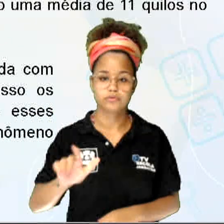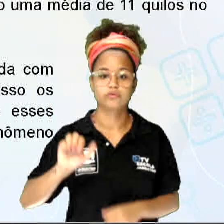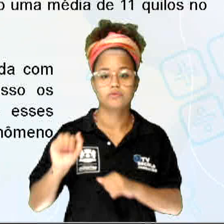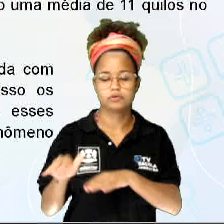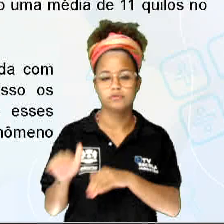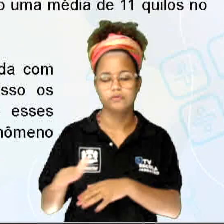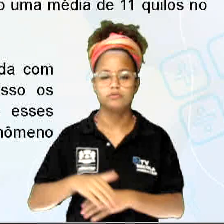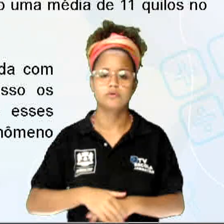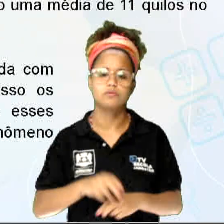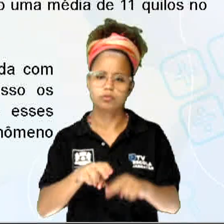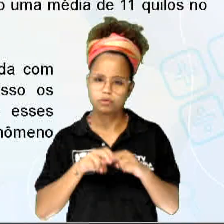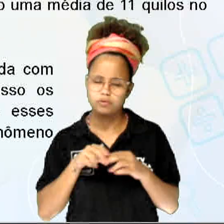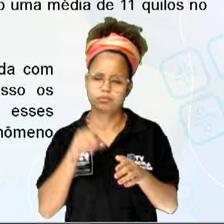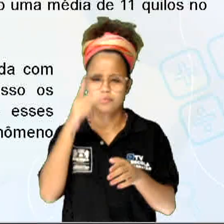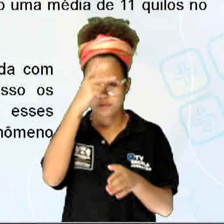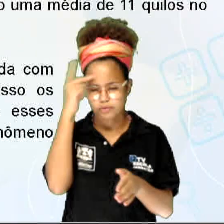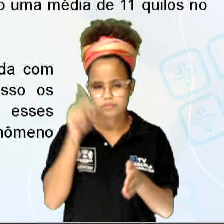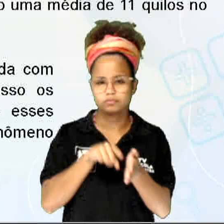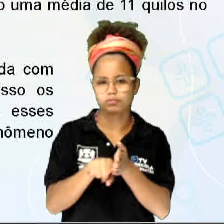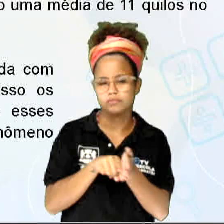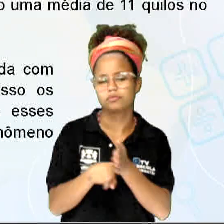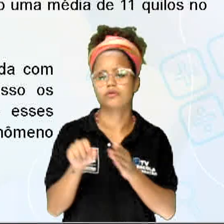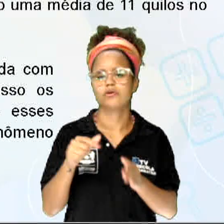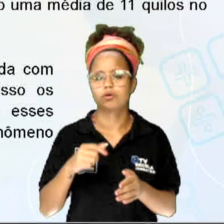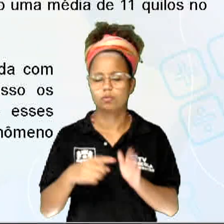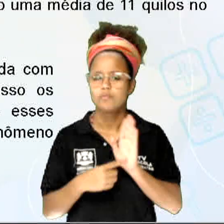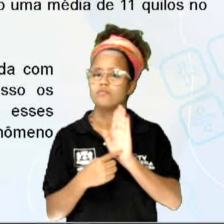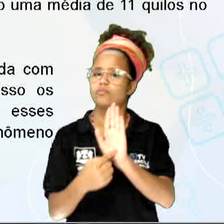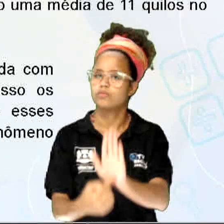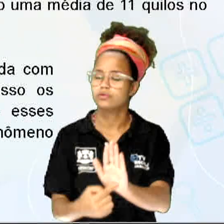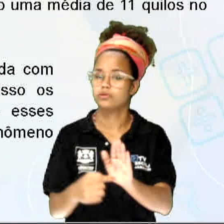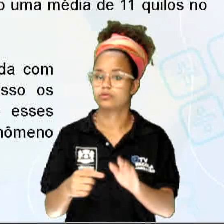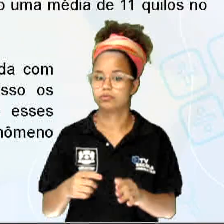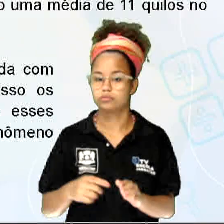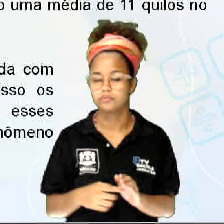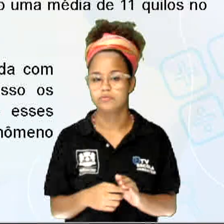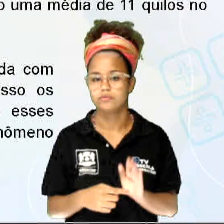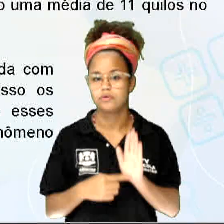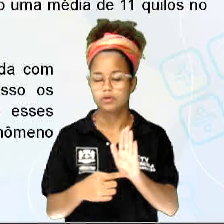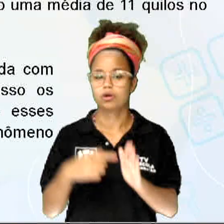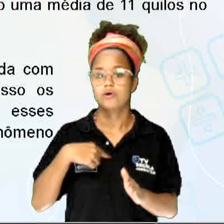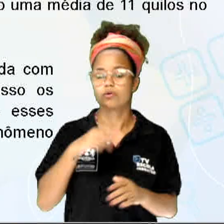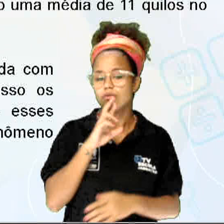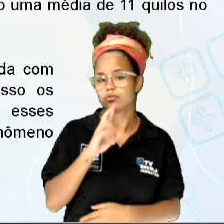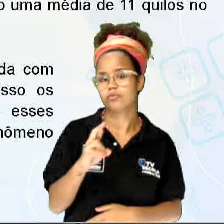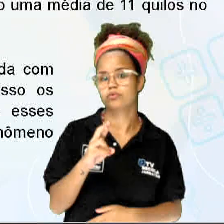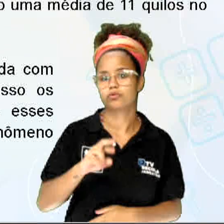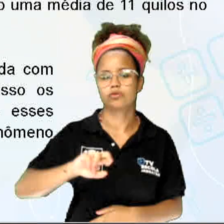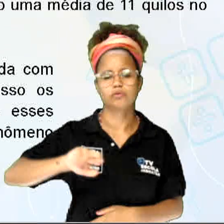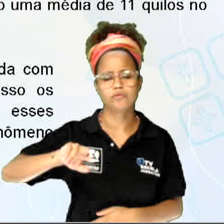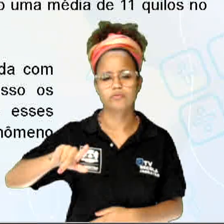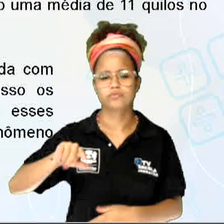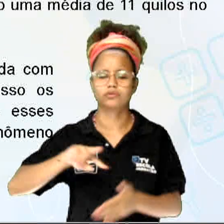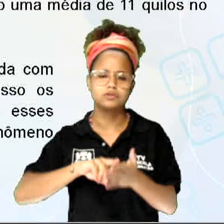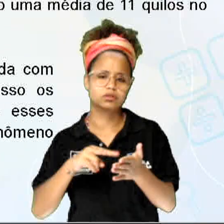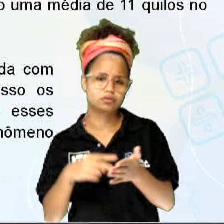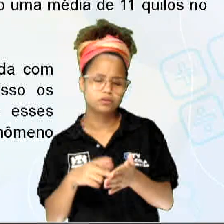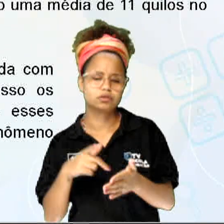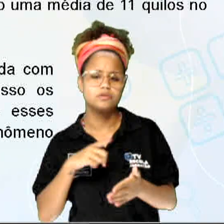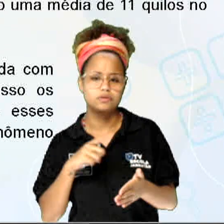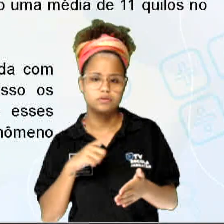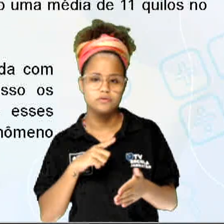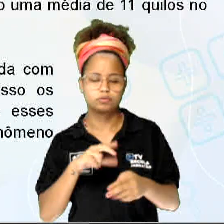os pesquisadores deixam claro, no dia de sua apresentação, que esses resultados não refletem o efeito que